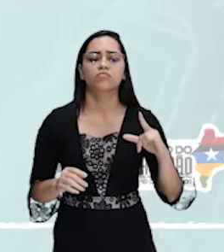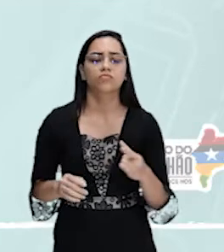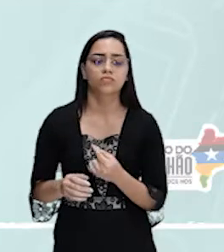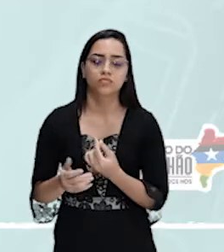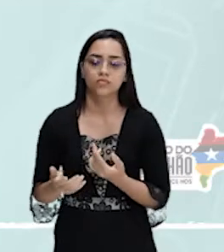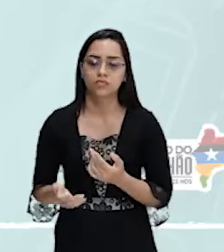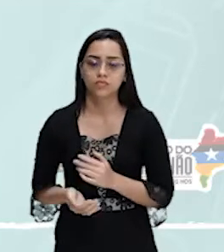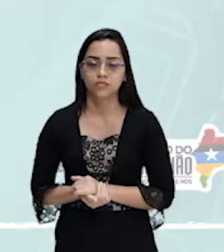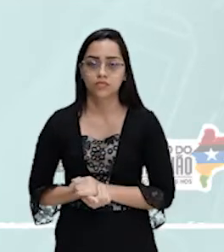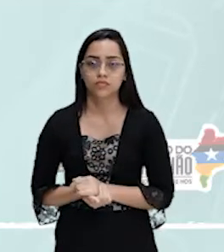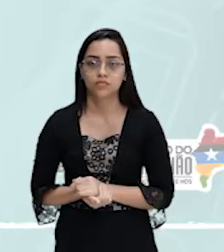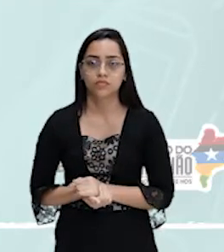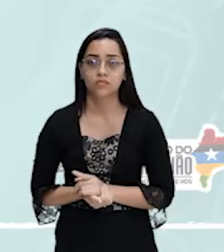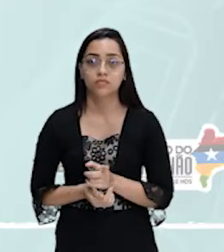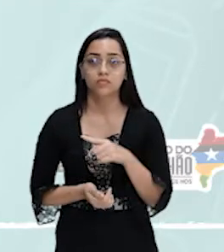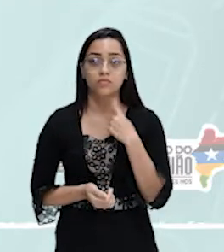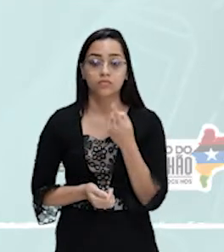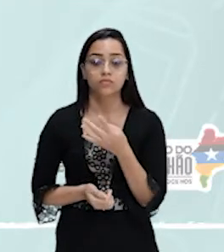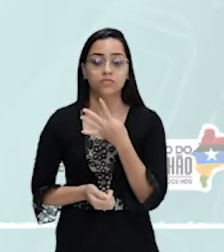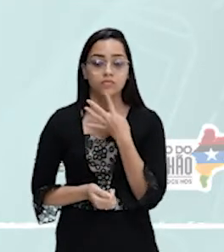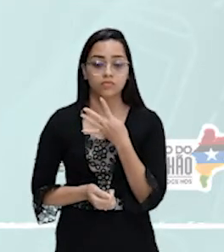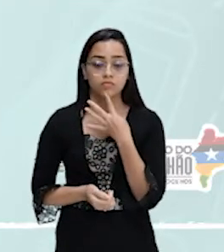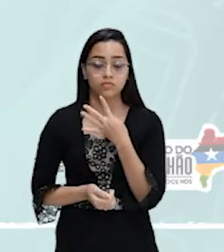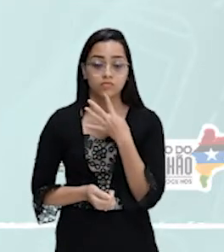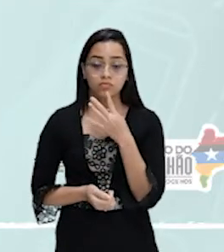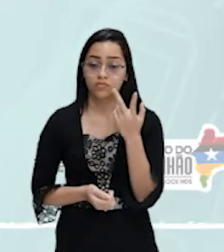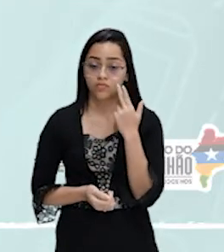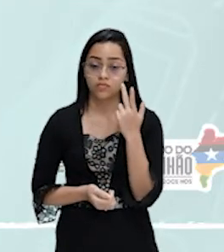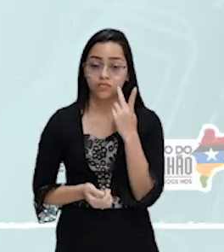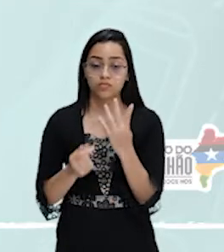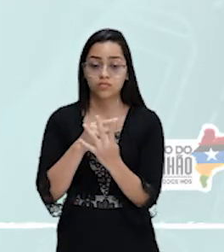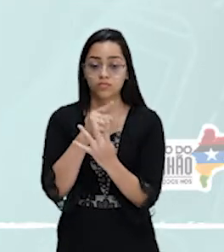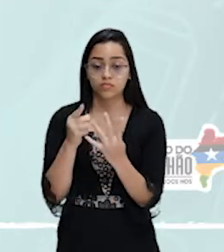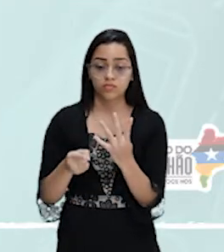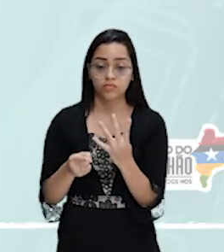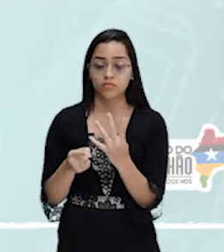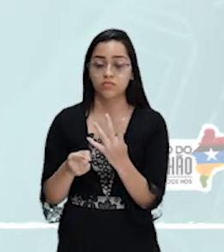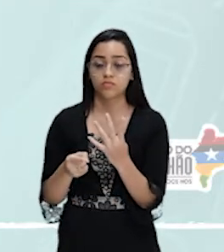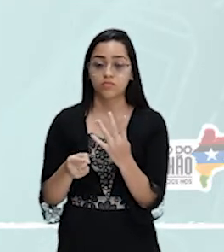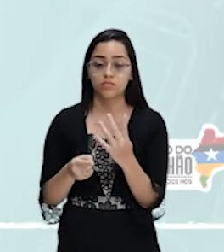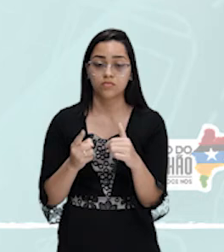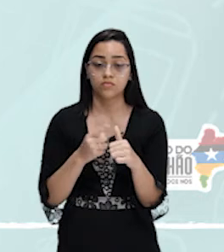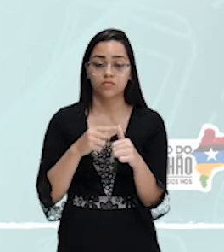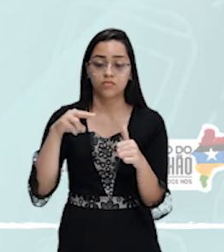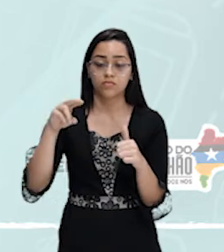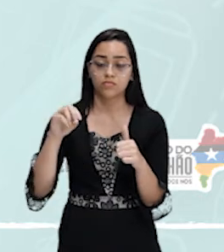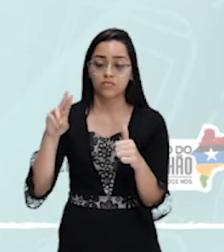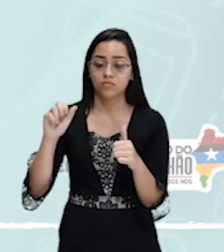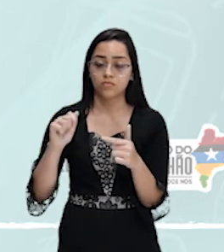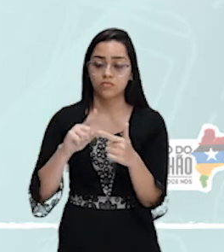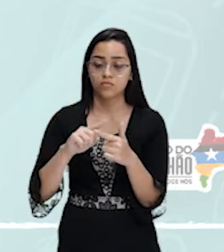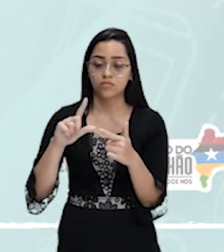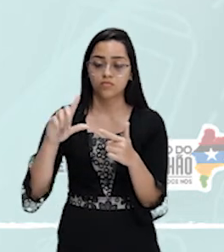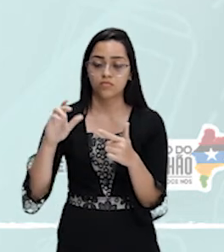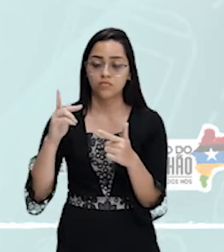certo? Nós conhecemos, né, o que é mais comum, as 4 fases da Lua, né, que é a Lua nova, a Lua